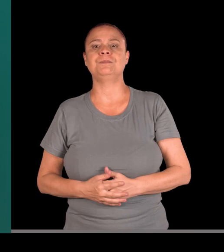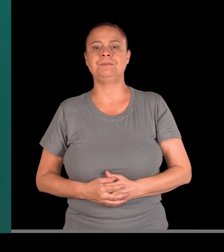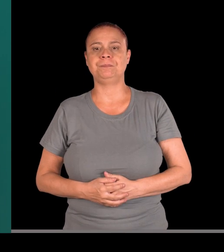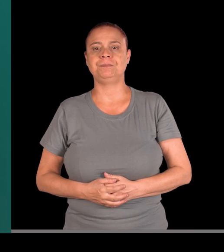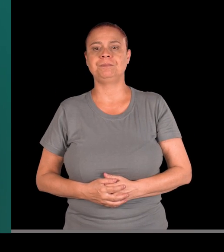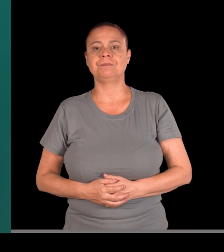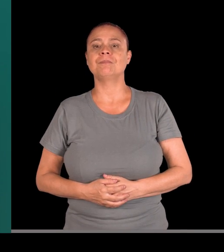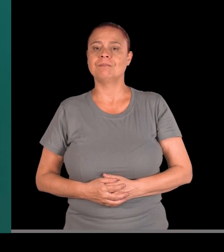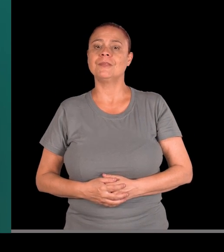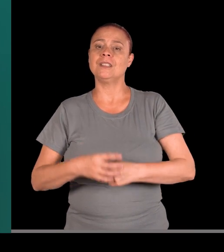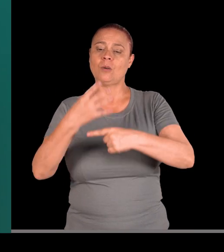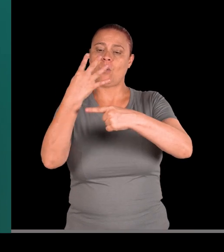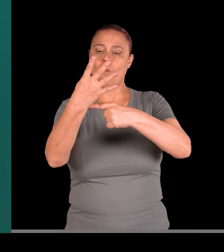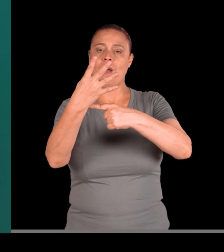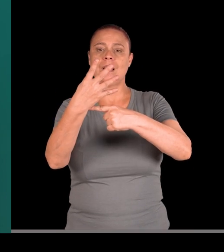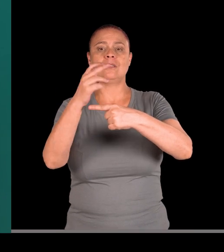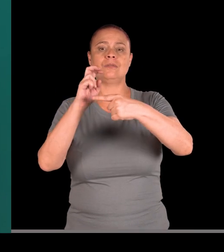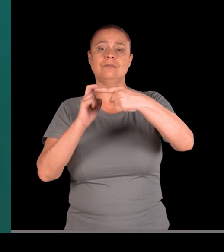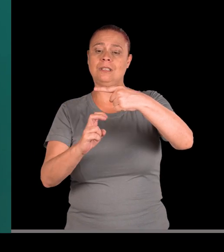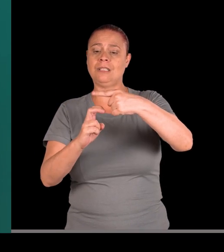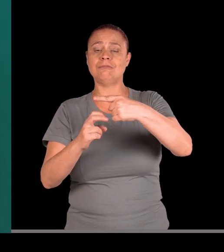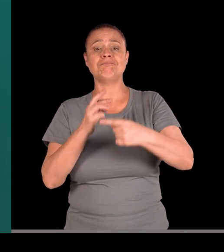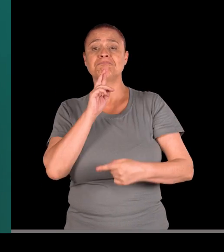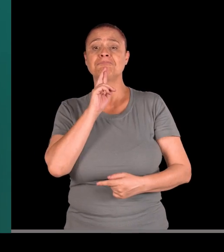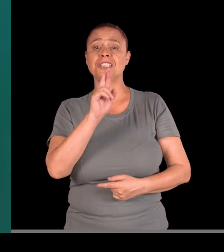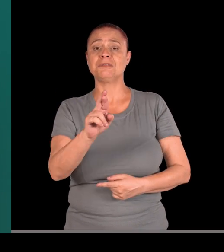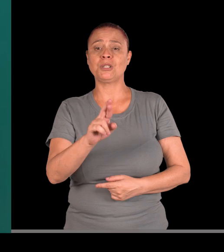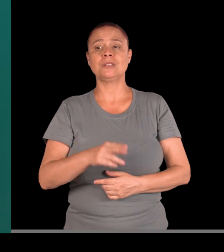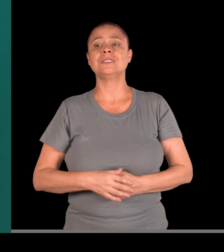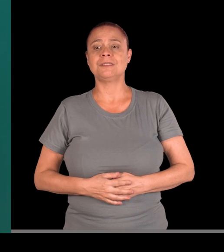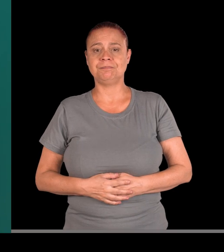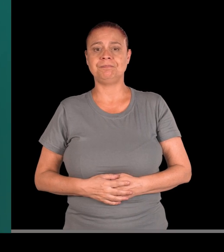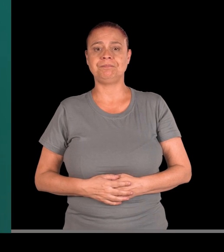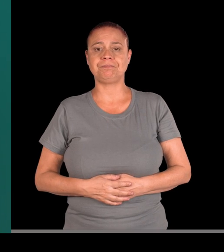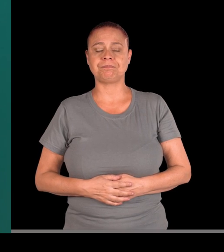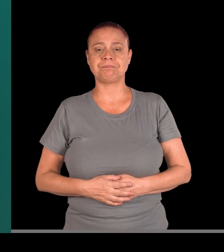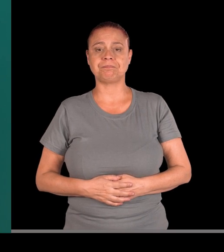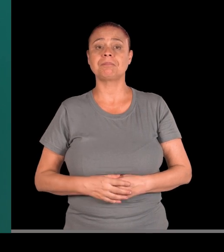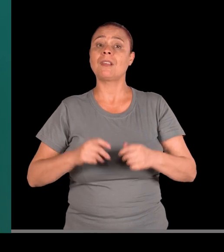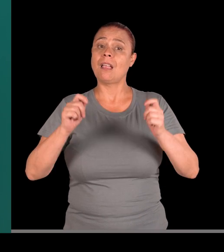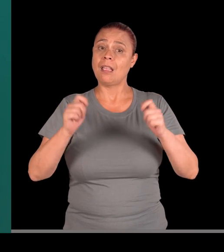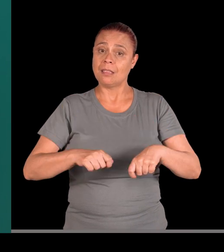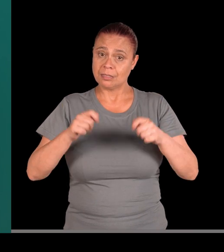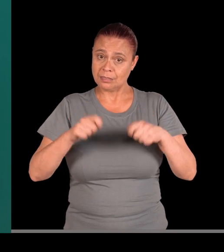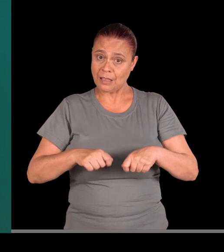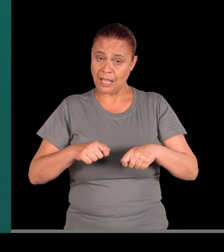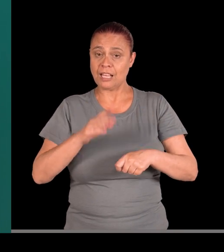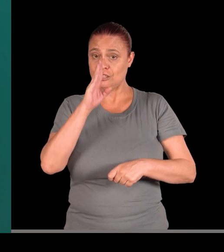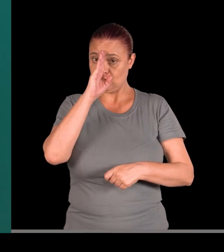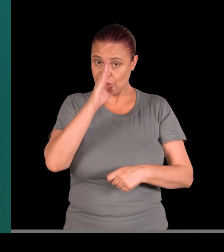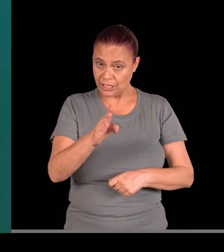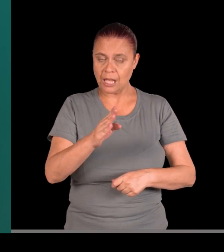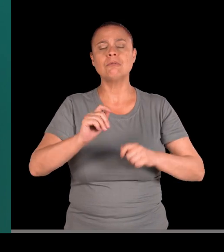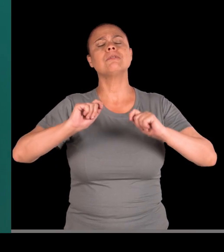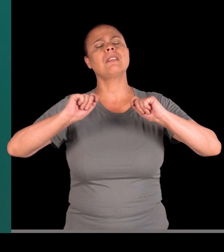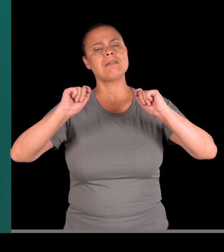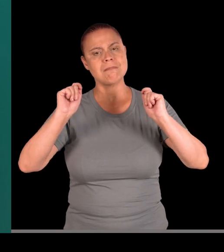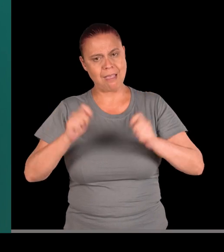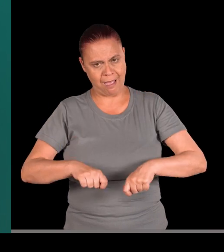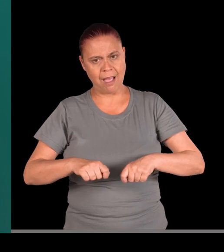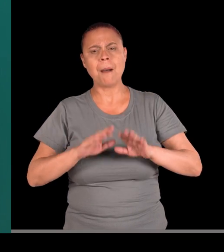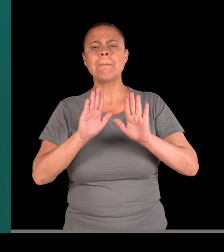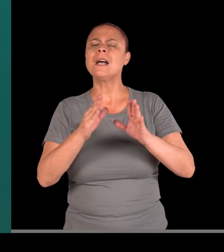mesmo número. E aí, eu paro aqui e esse é o nosso resultado. Poderíamos fazer uma simplificação